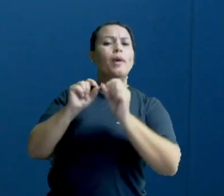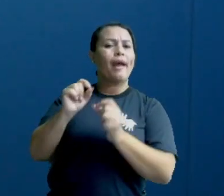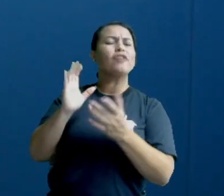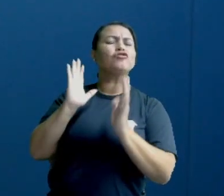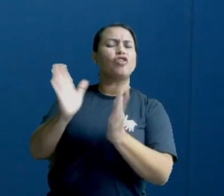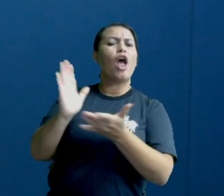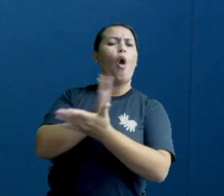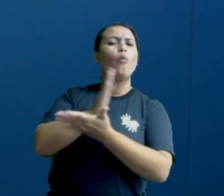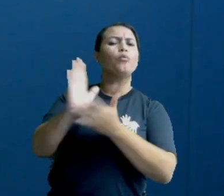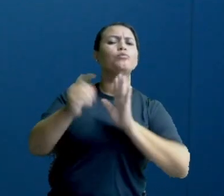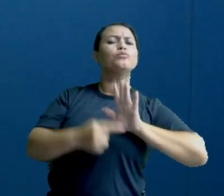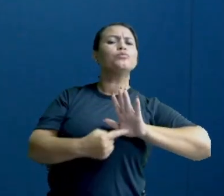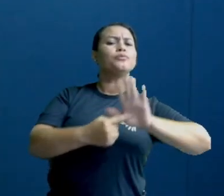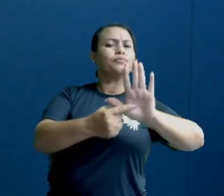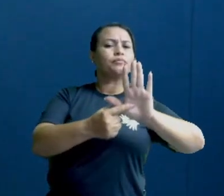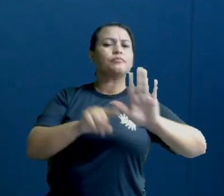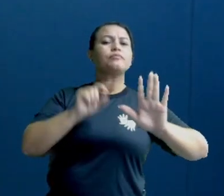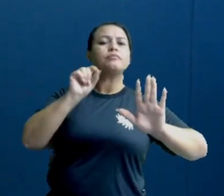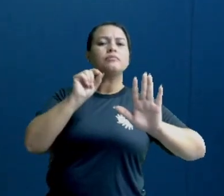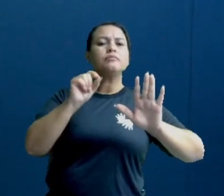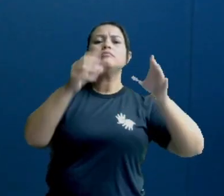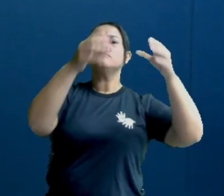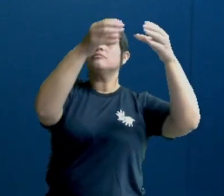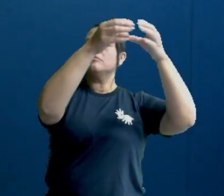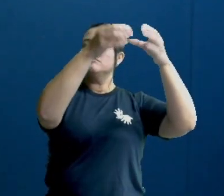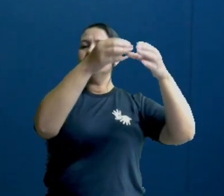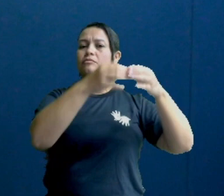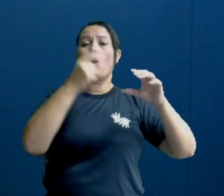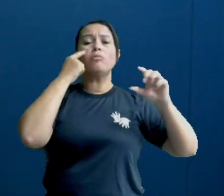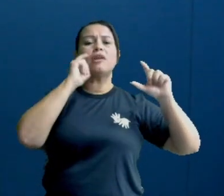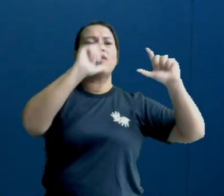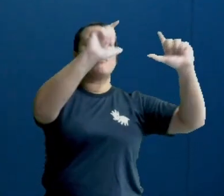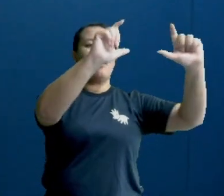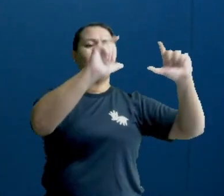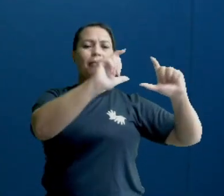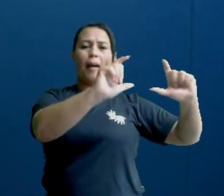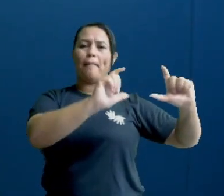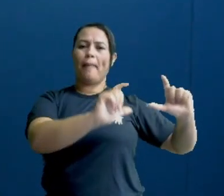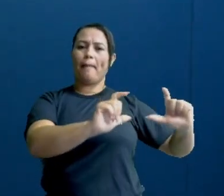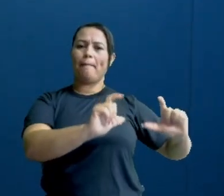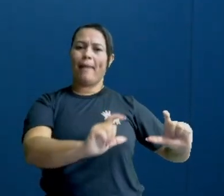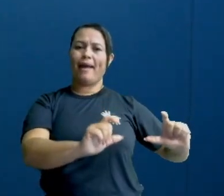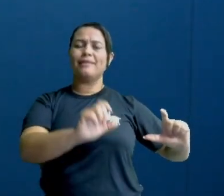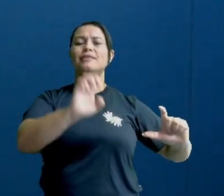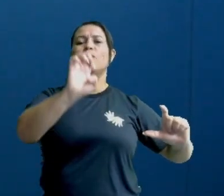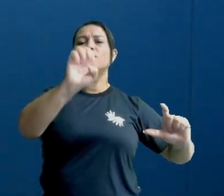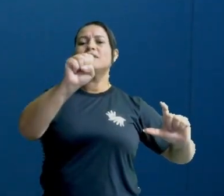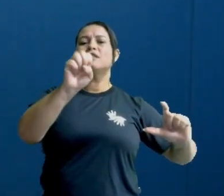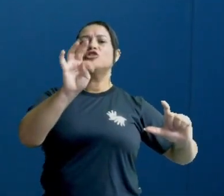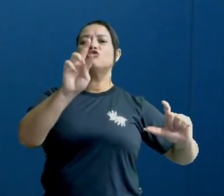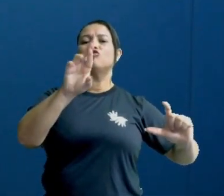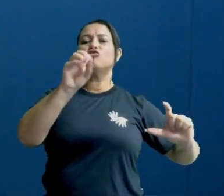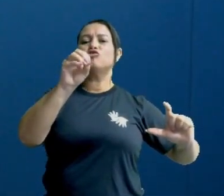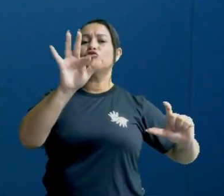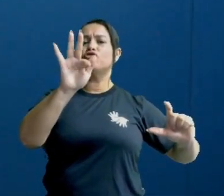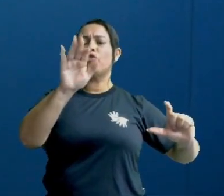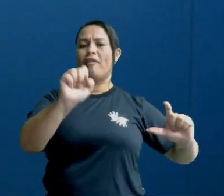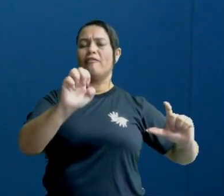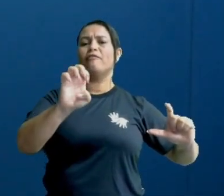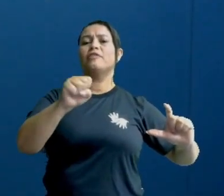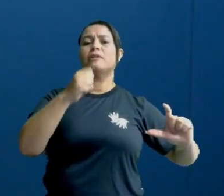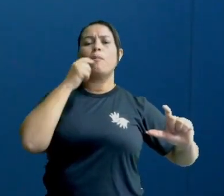já separado aqui os conjuntinhos das estrofes, né? Então, eu tenho a cada